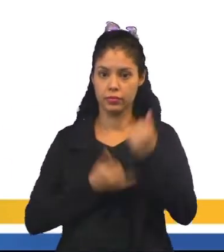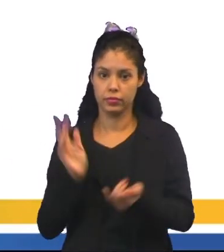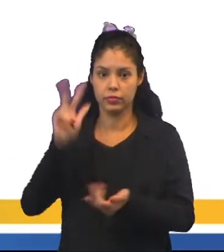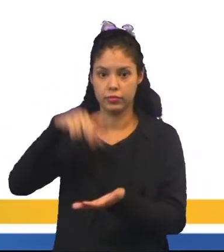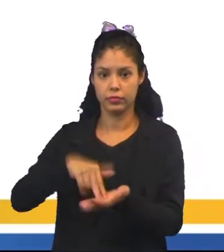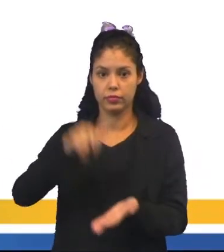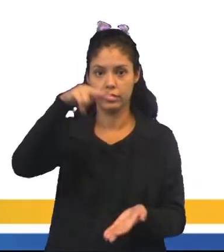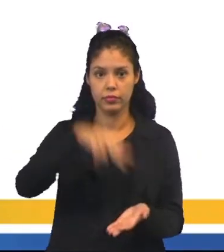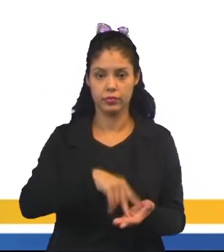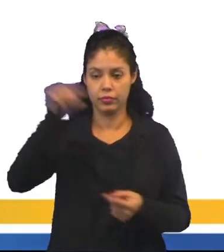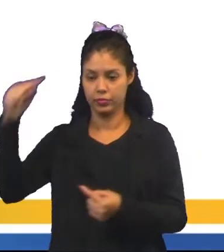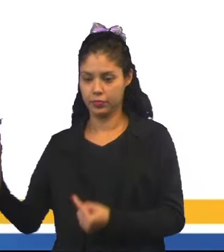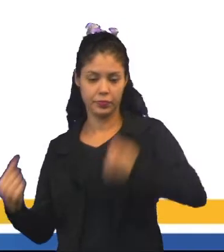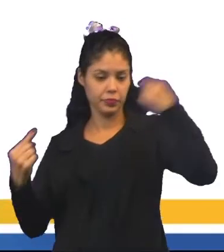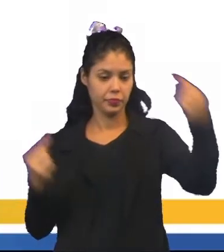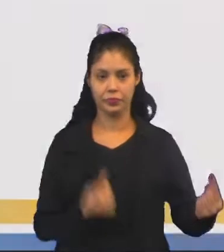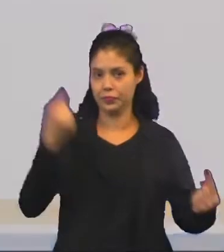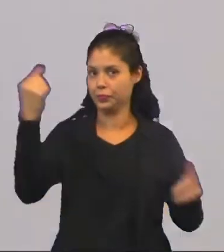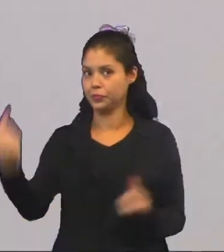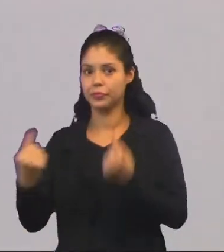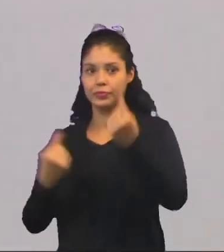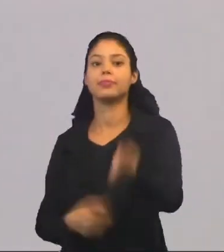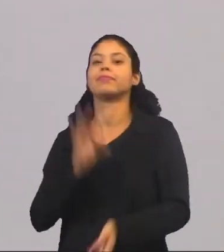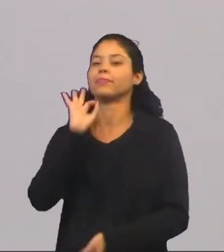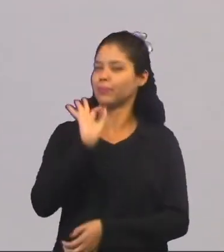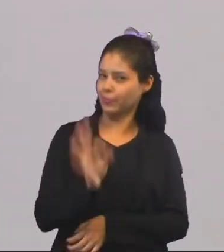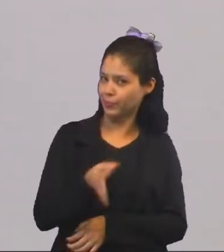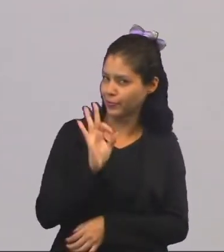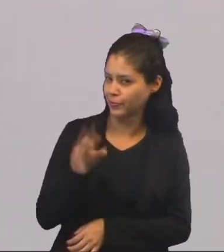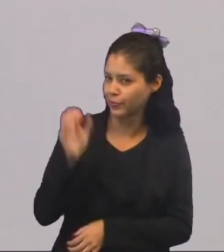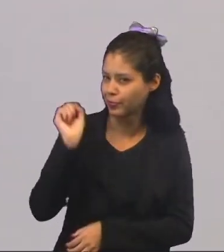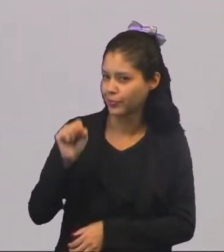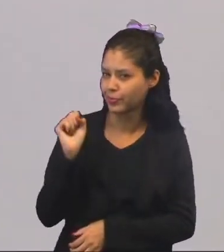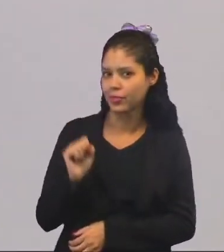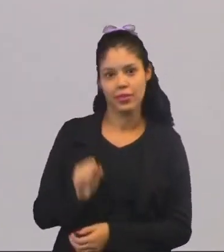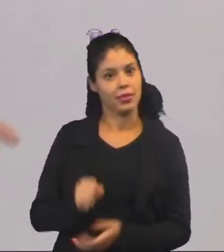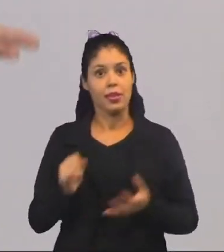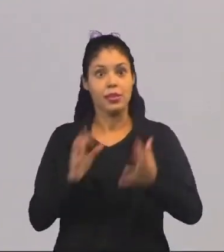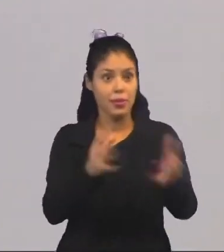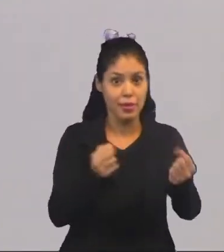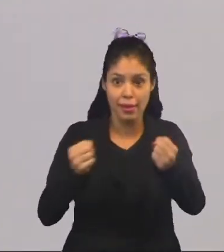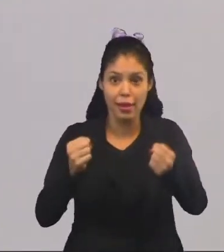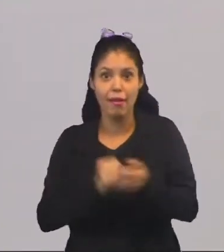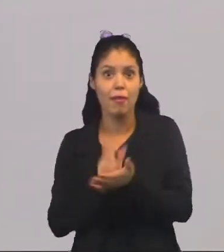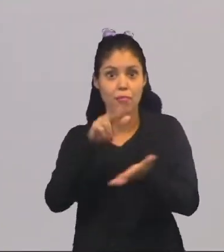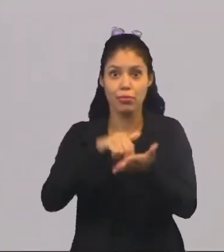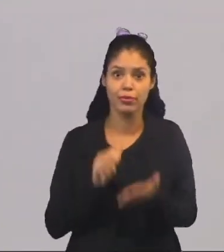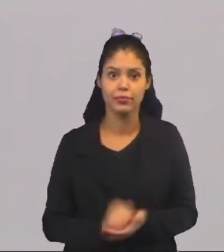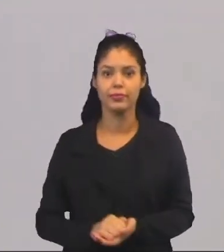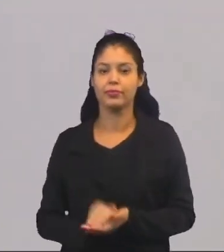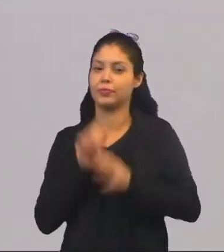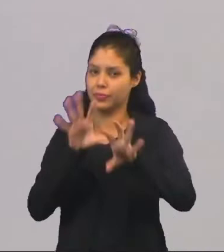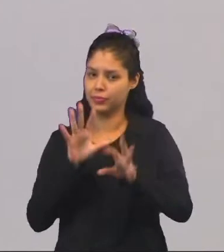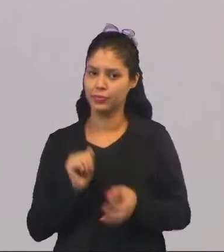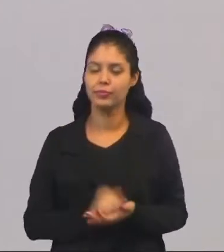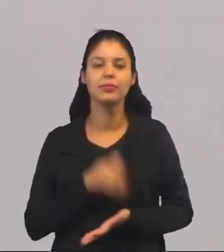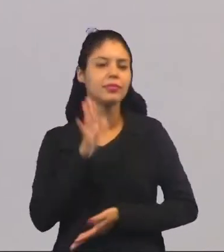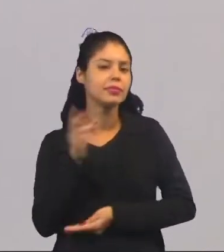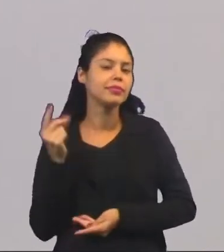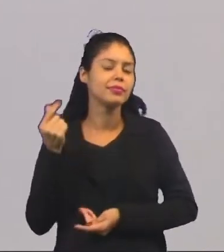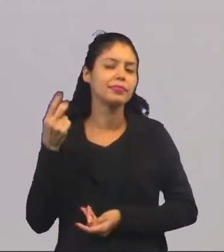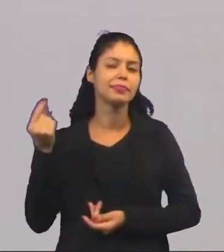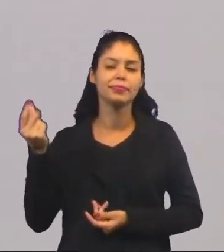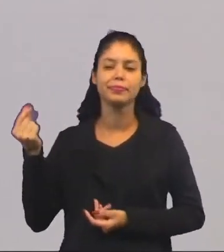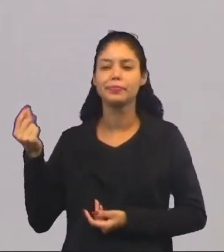você brincava de pular de um sofá para o outro, tenho certeza que os pais ficavam, segura esse senão ele vai pular do sofá. Tipo, você já estava ali,